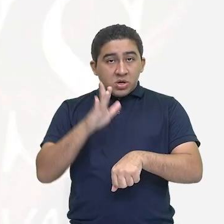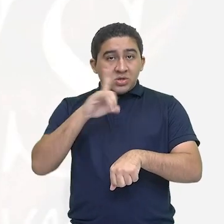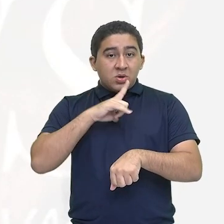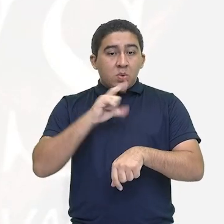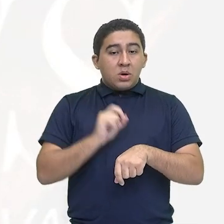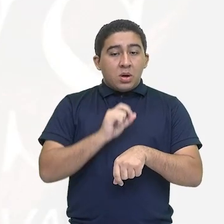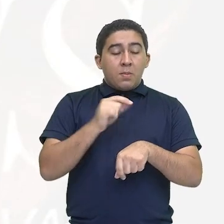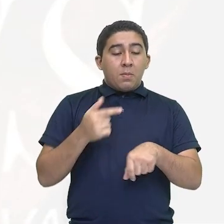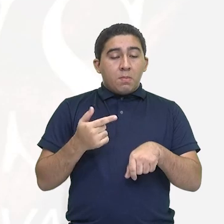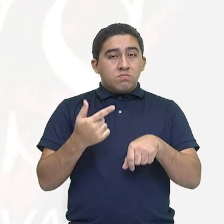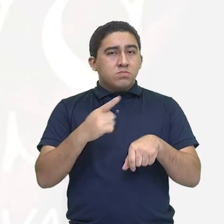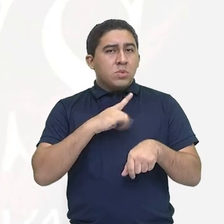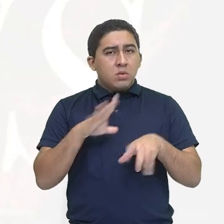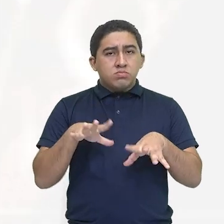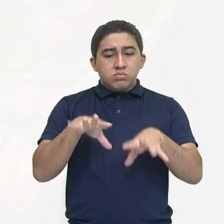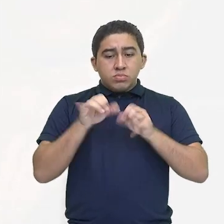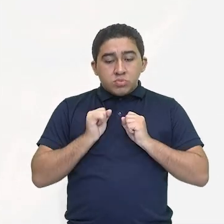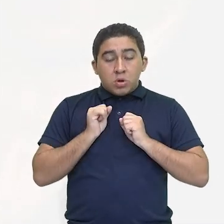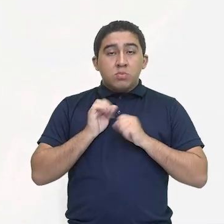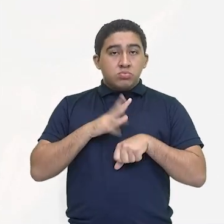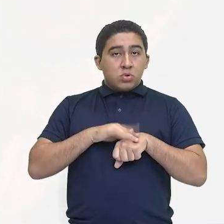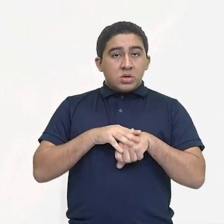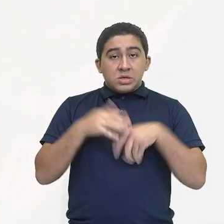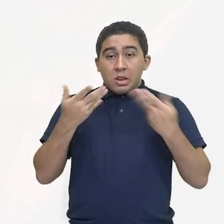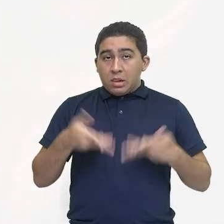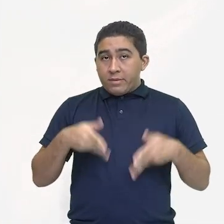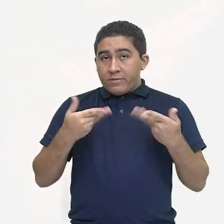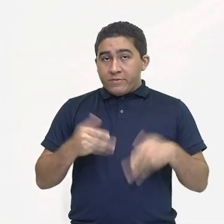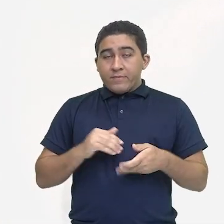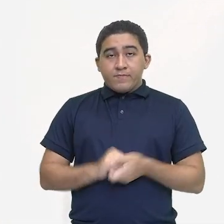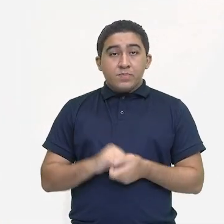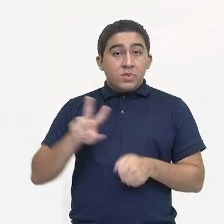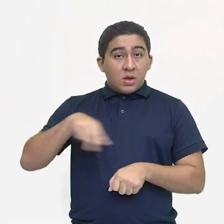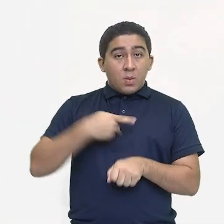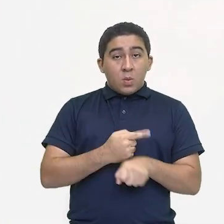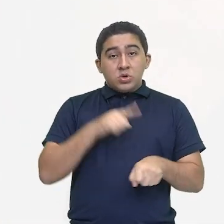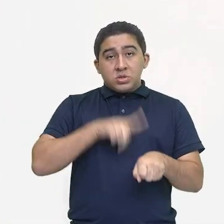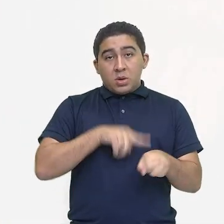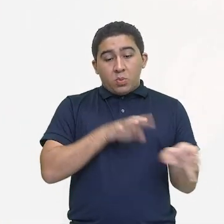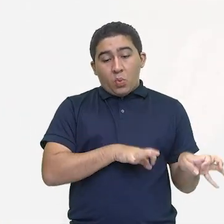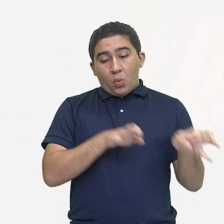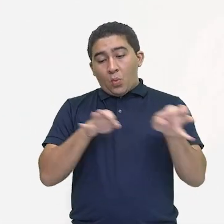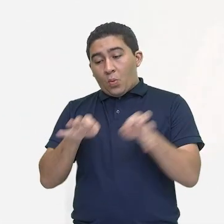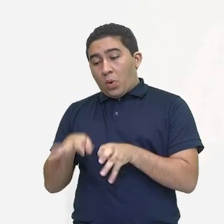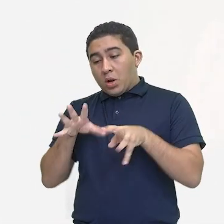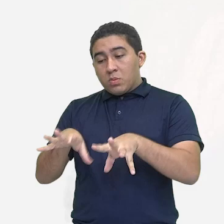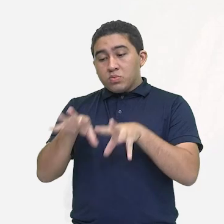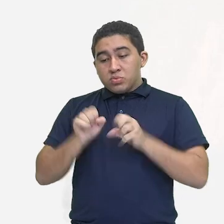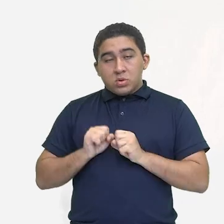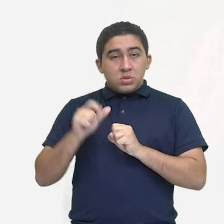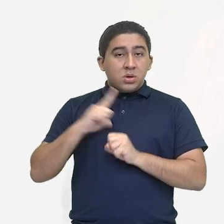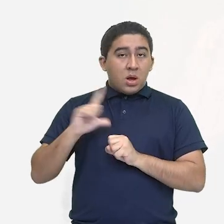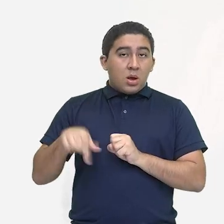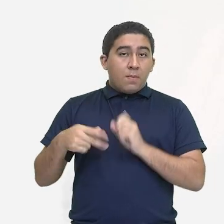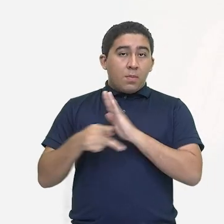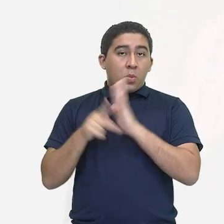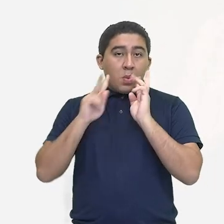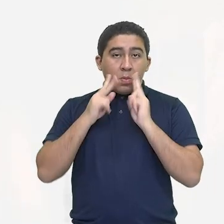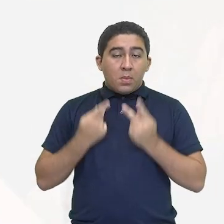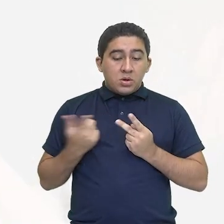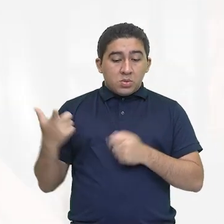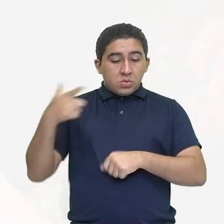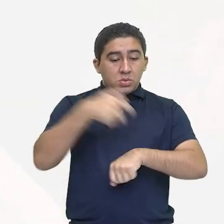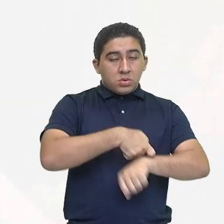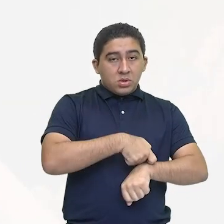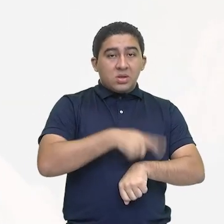acabou apresentando uma forma leve da doença. Depois de um tempo, aplicou uma dose da varíola humana nessa mesma